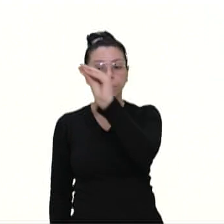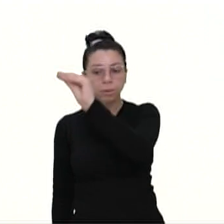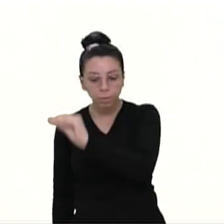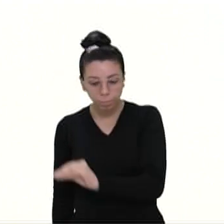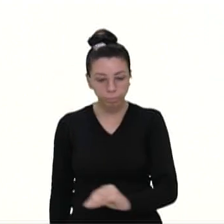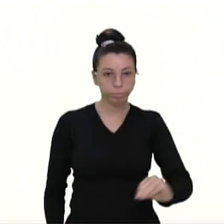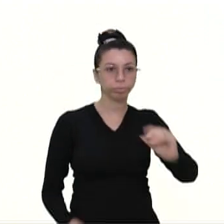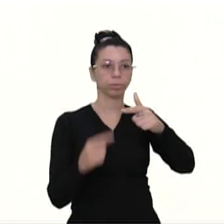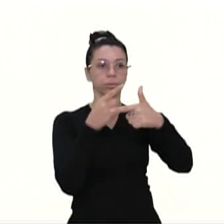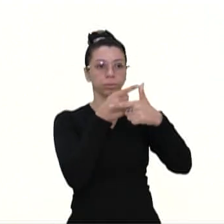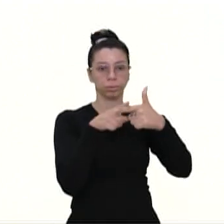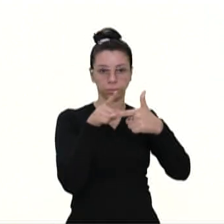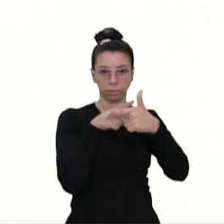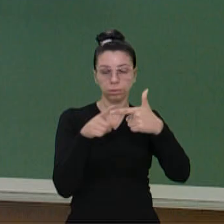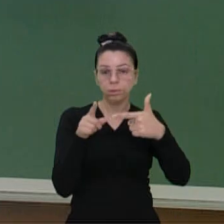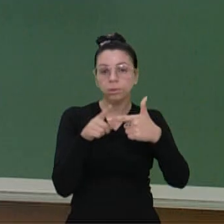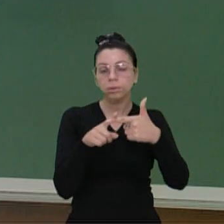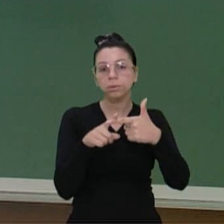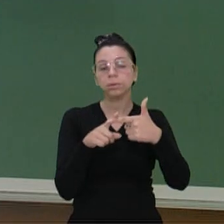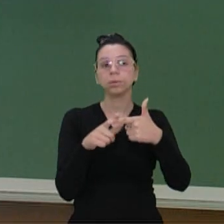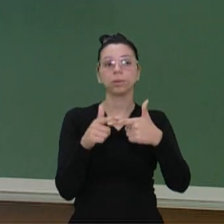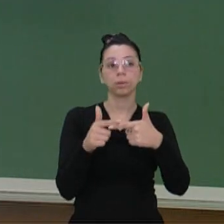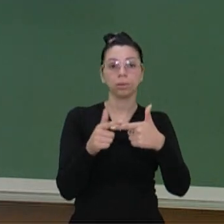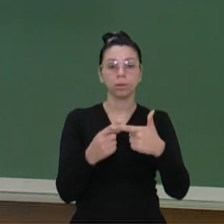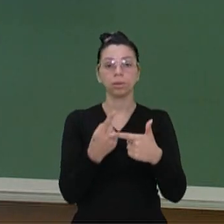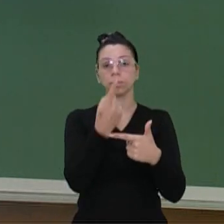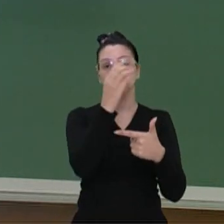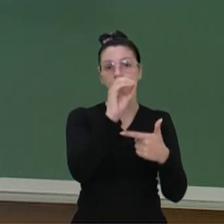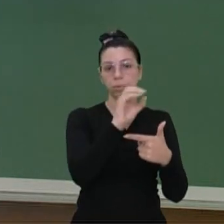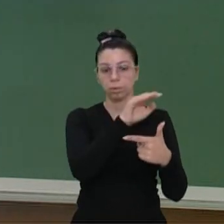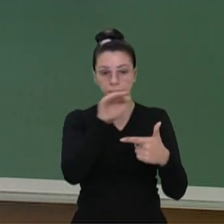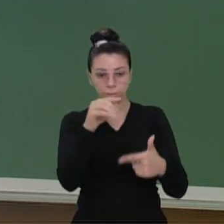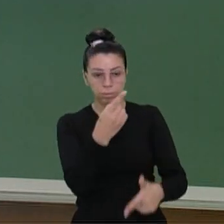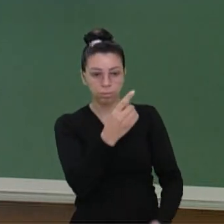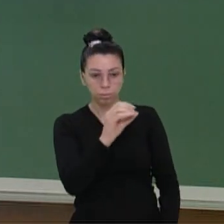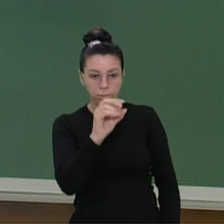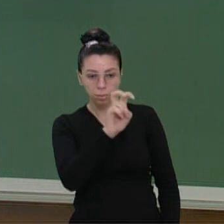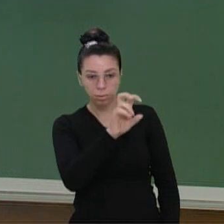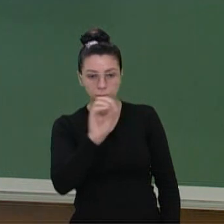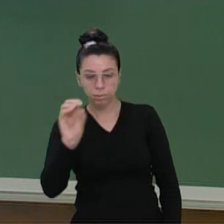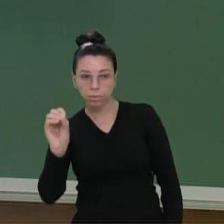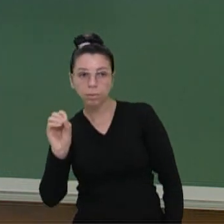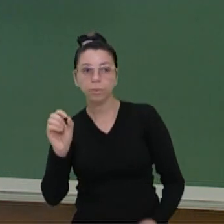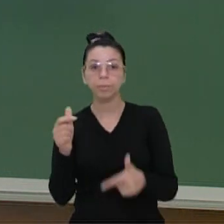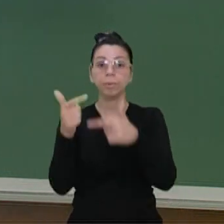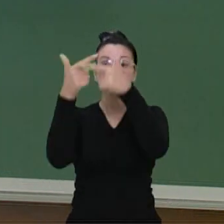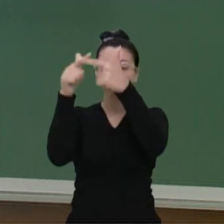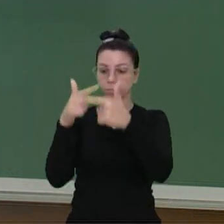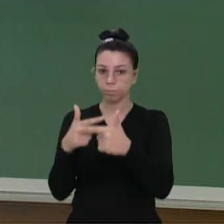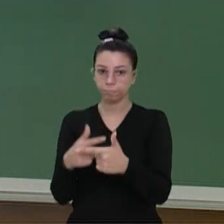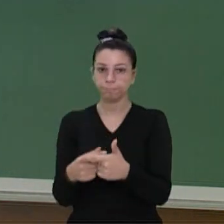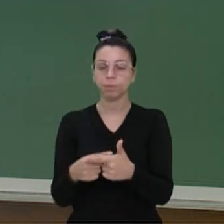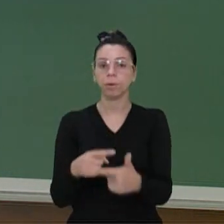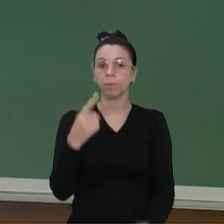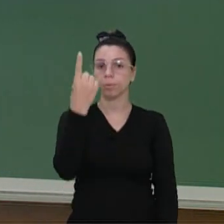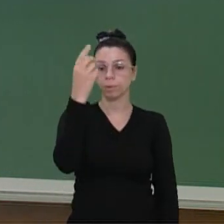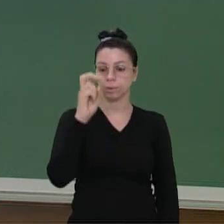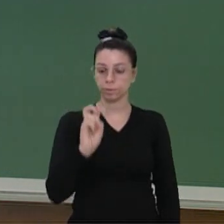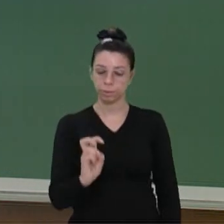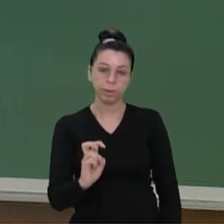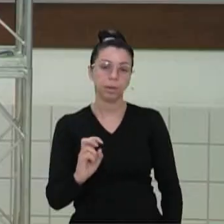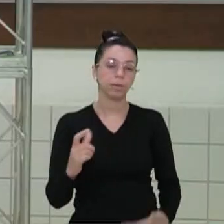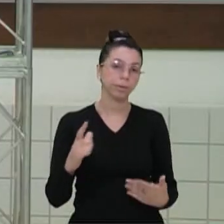princípio multiplicativo. Esse 100 dividido pelo 500, a gente simplifica, dá 1/5. Então, aqui a gente tem uma